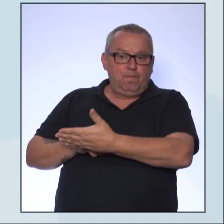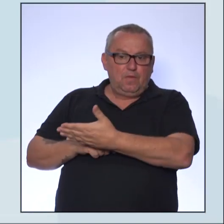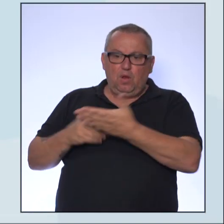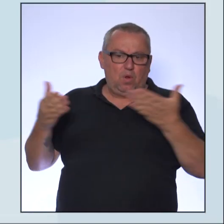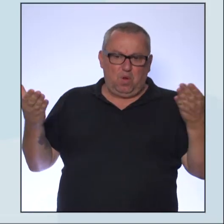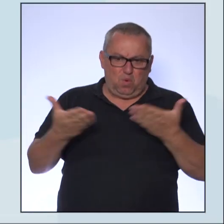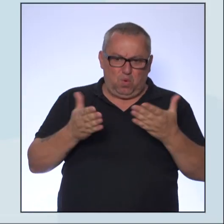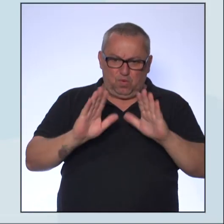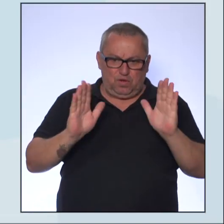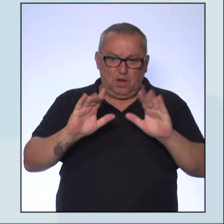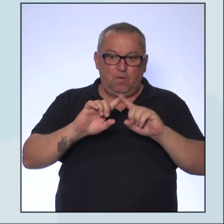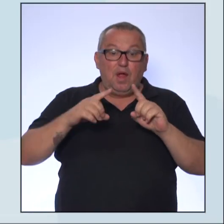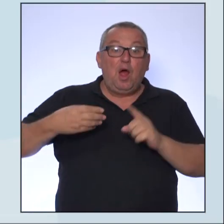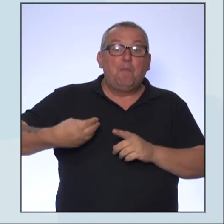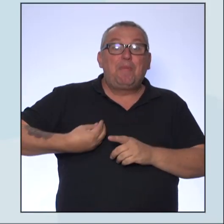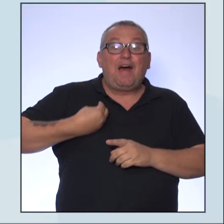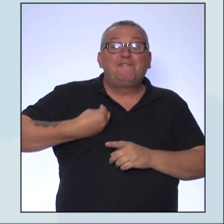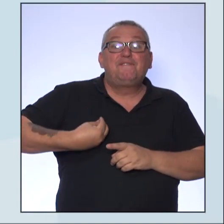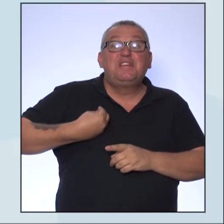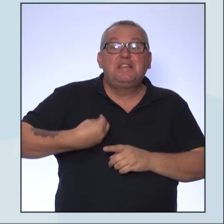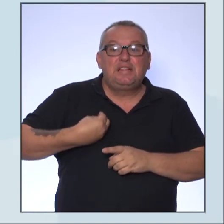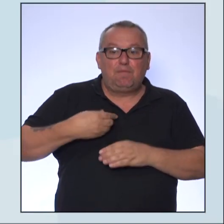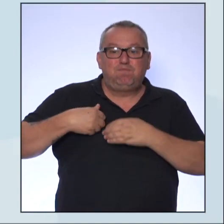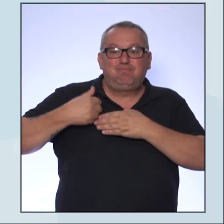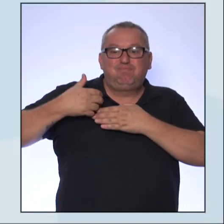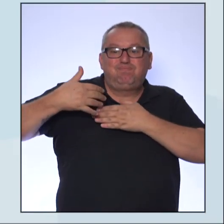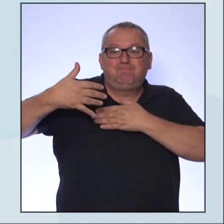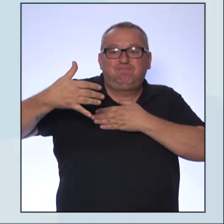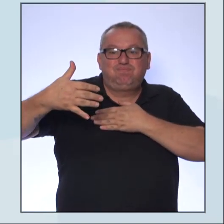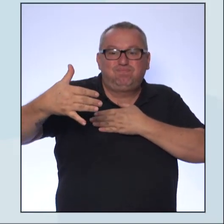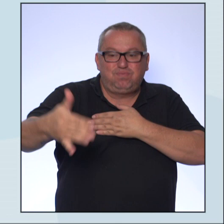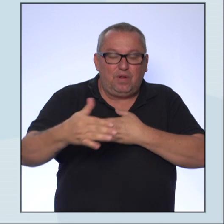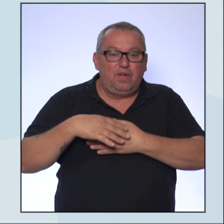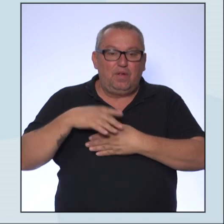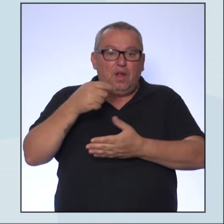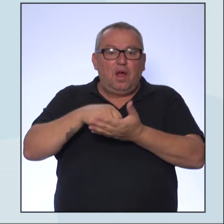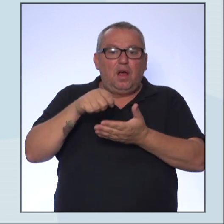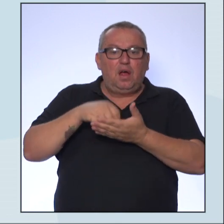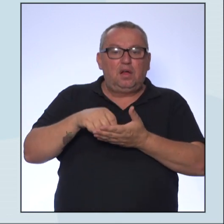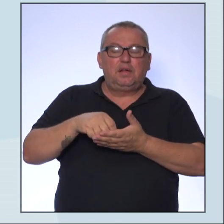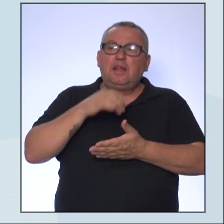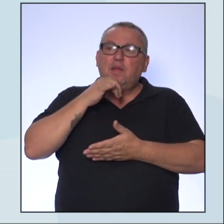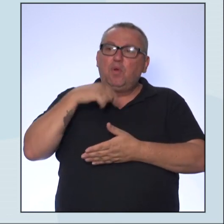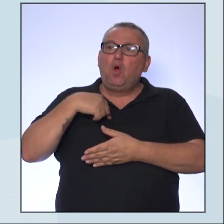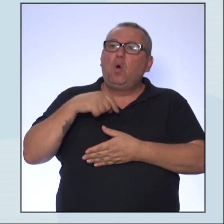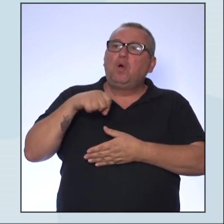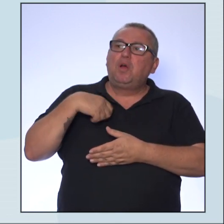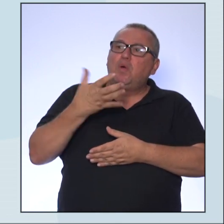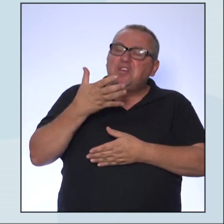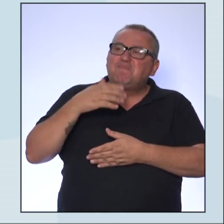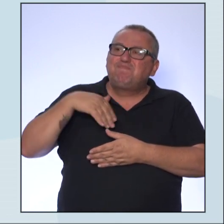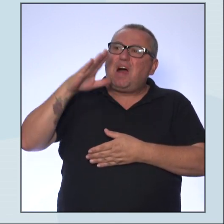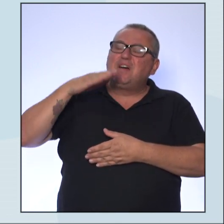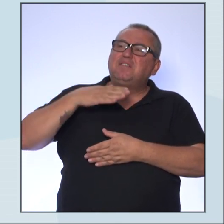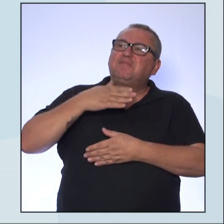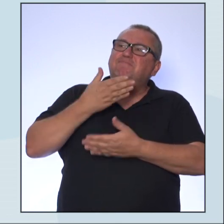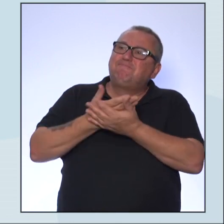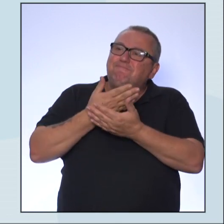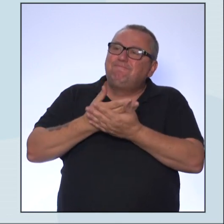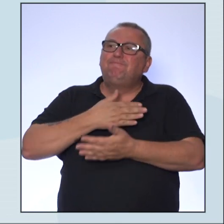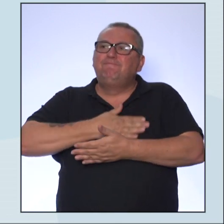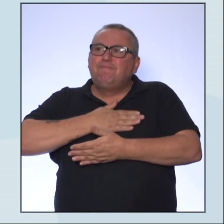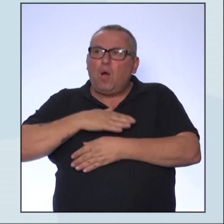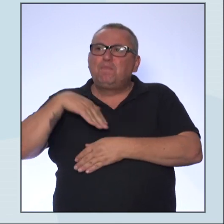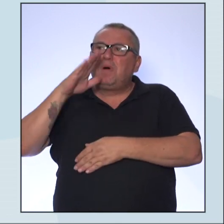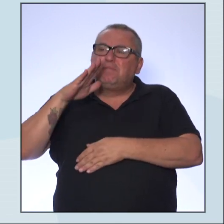é uma anotação para a vida. De hoje até o final do ensino médio, você vai anotar o que eu mais quero estudar. E essa pergunta ela vai